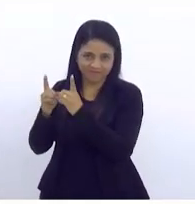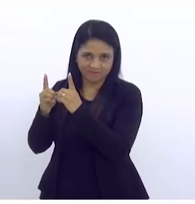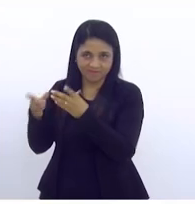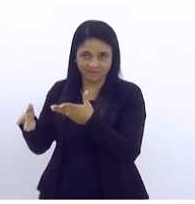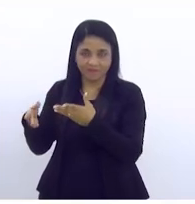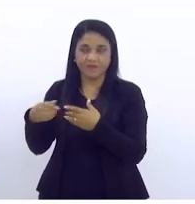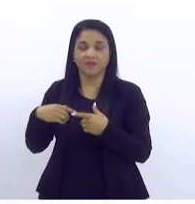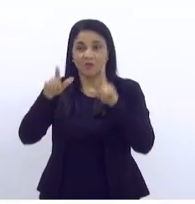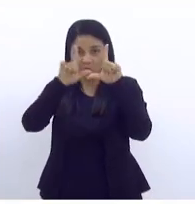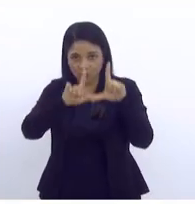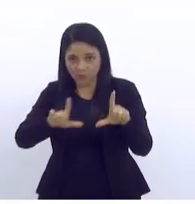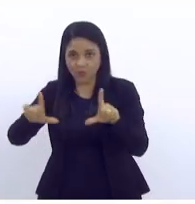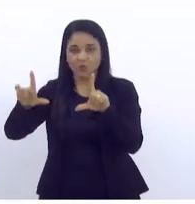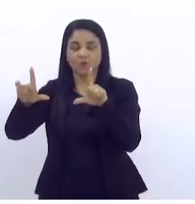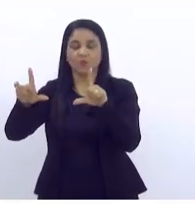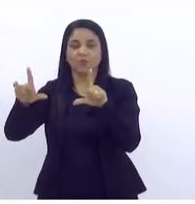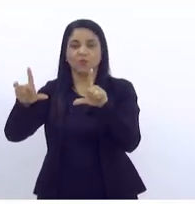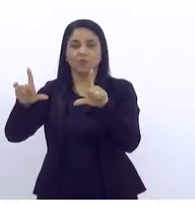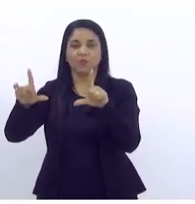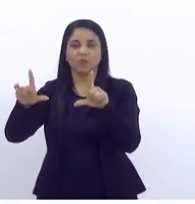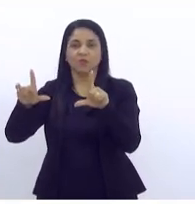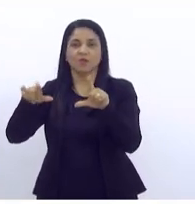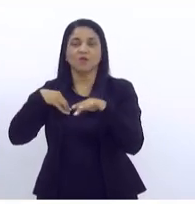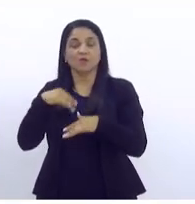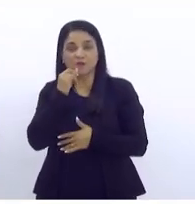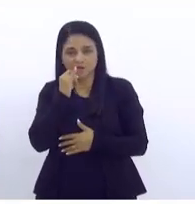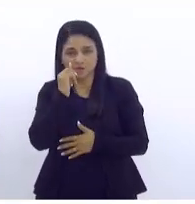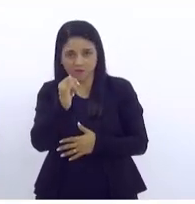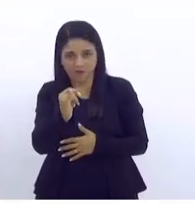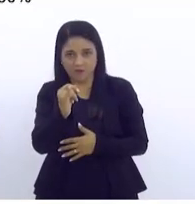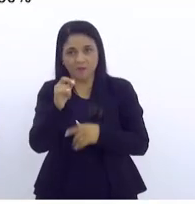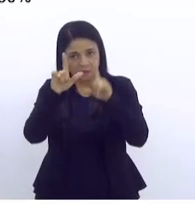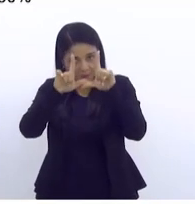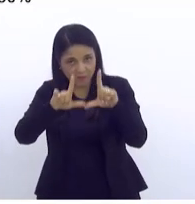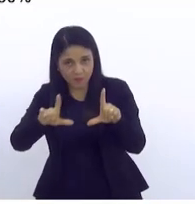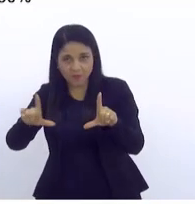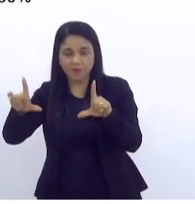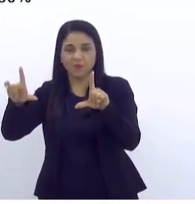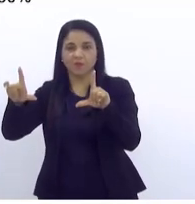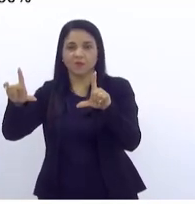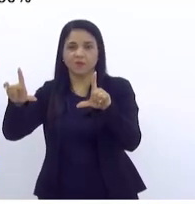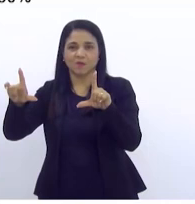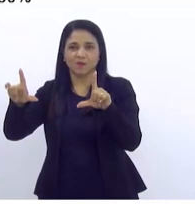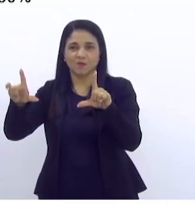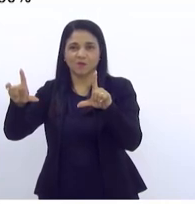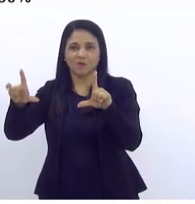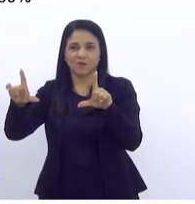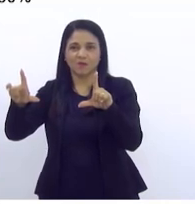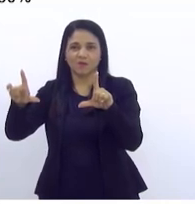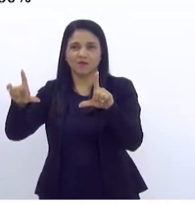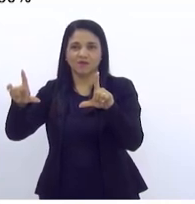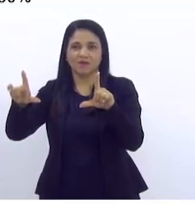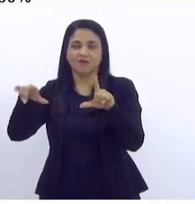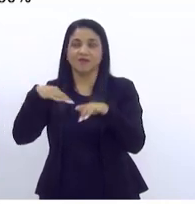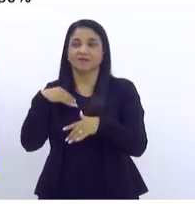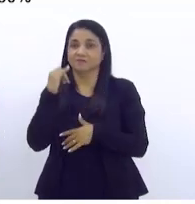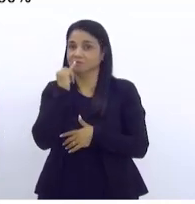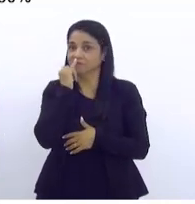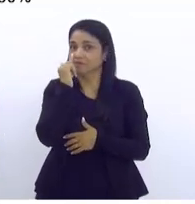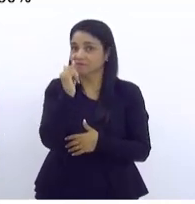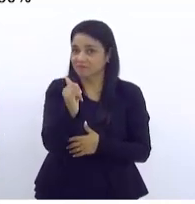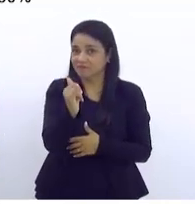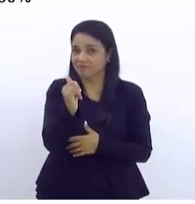Tá pode passar eh eu só queria deixar pode passar por favor gente ele é mais lento do que eu eh então